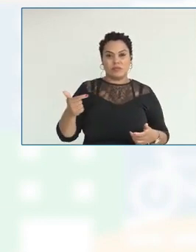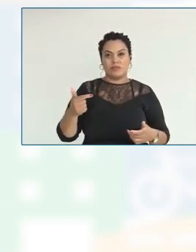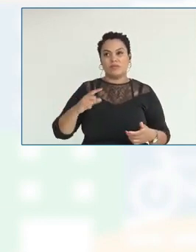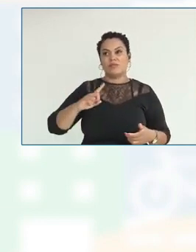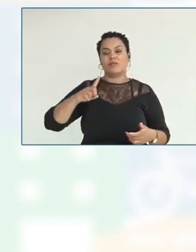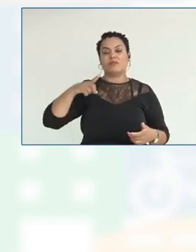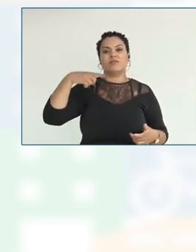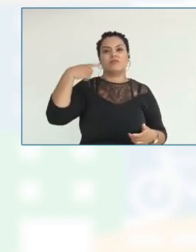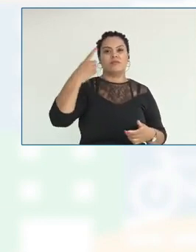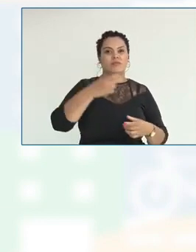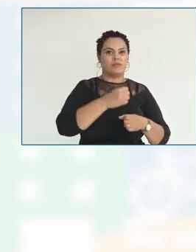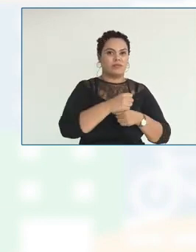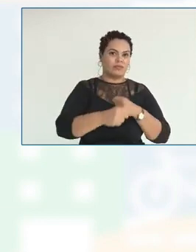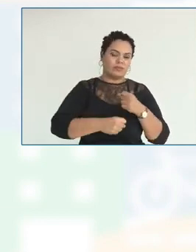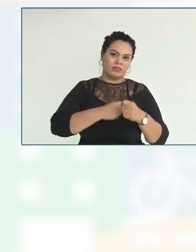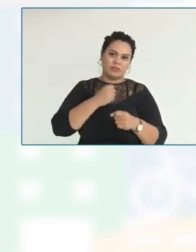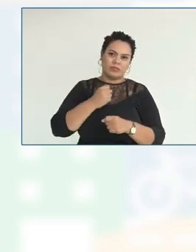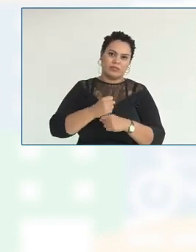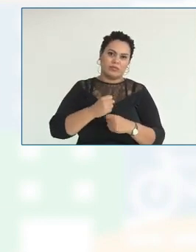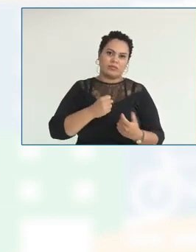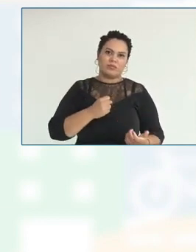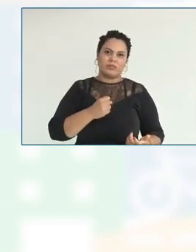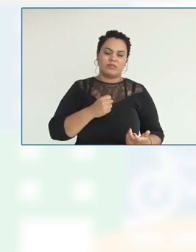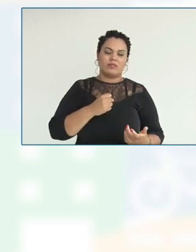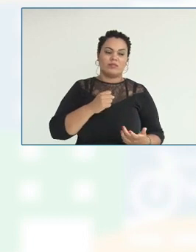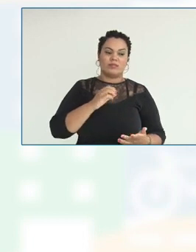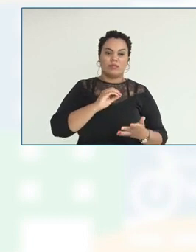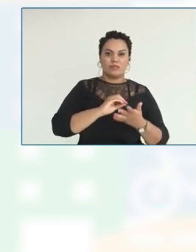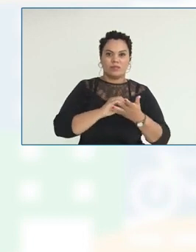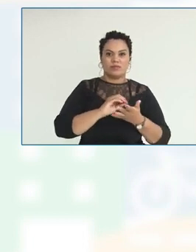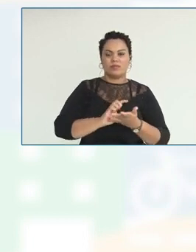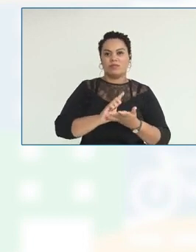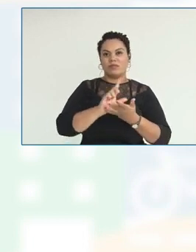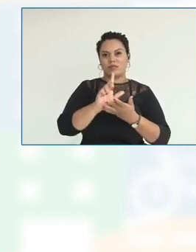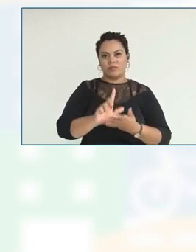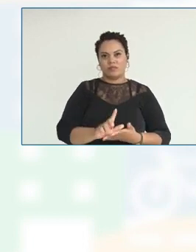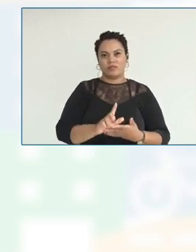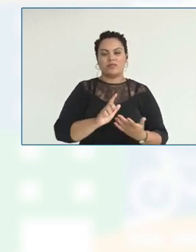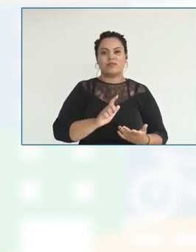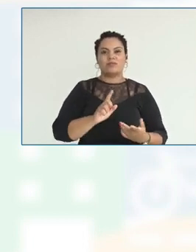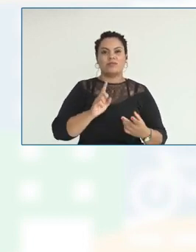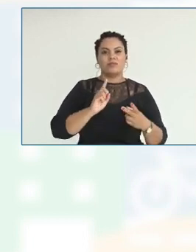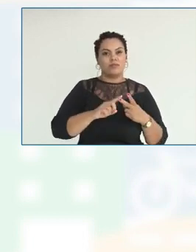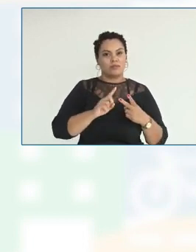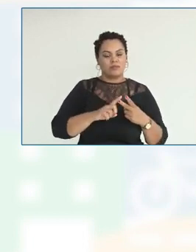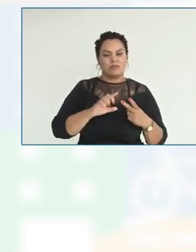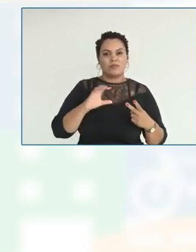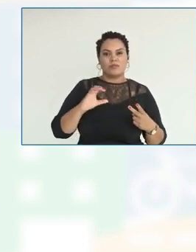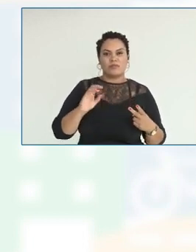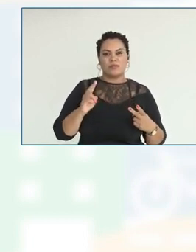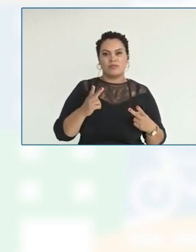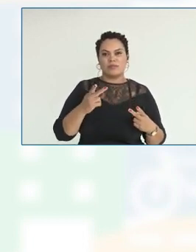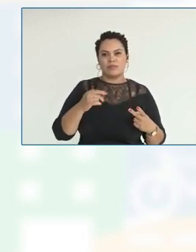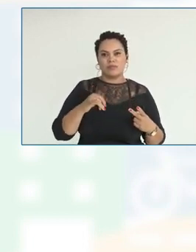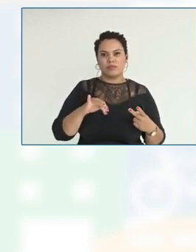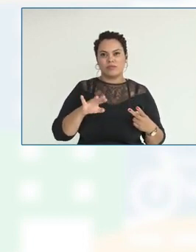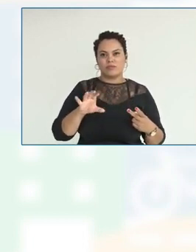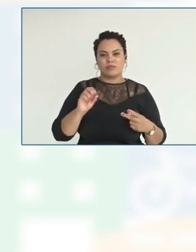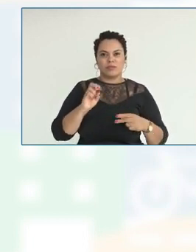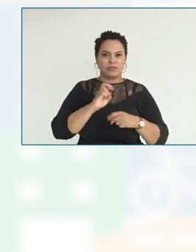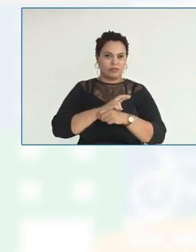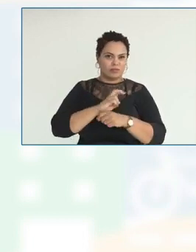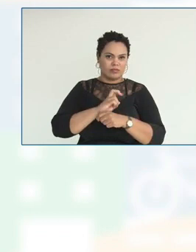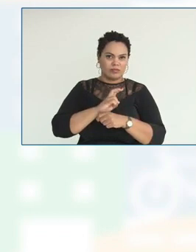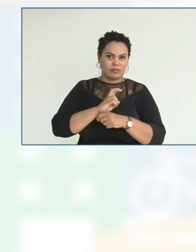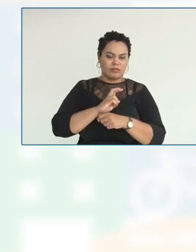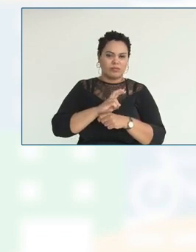por conta do tempo para liberação dos laudos, tá bom? Chumbinho também a gente usa as mesmas fontes, exceção da fonte do sistema